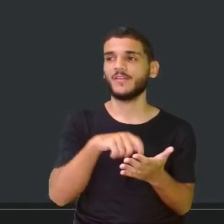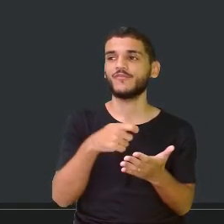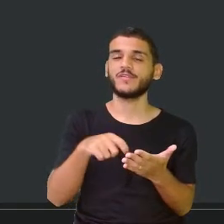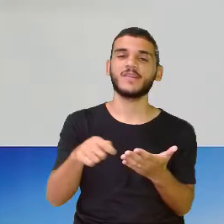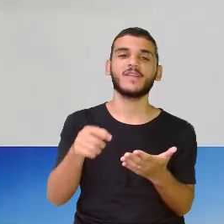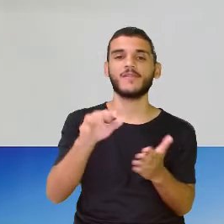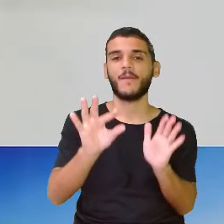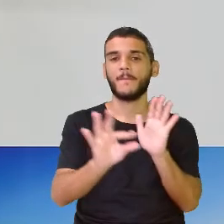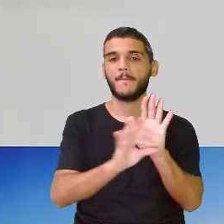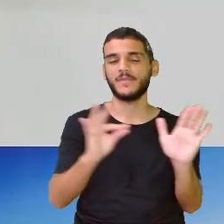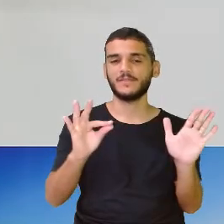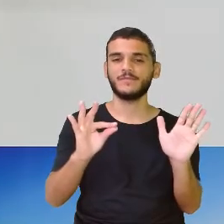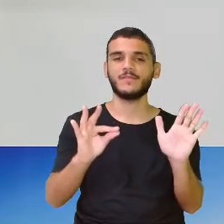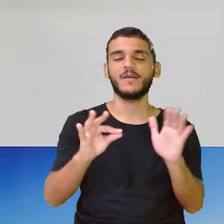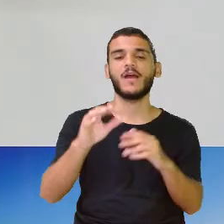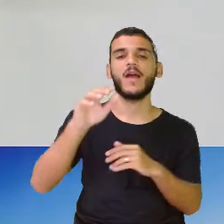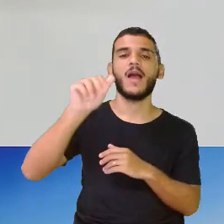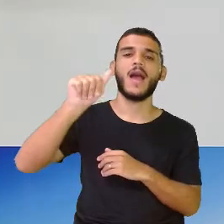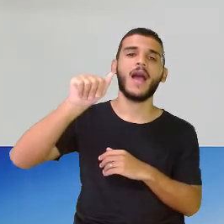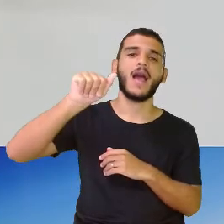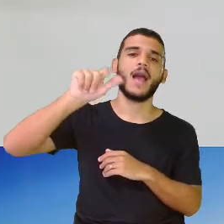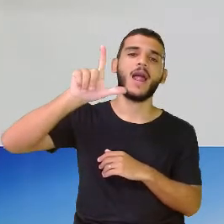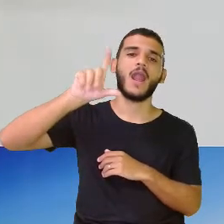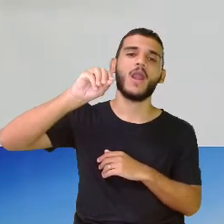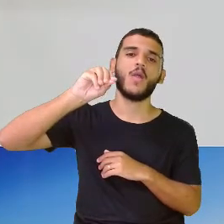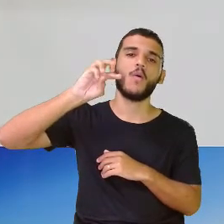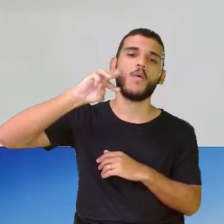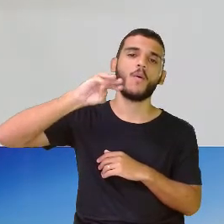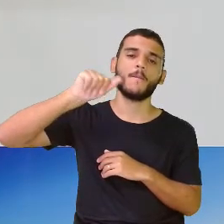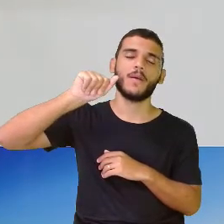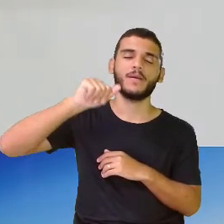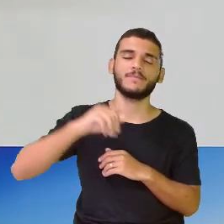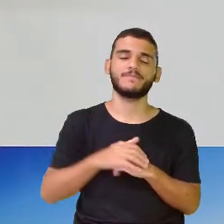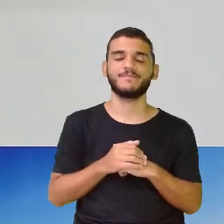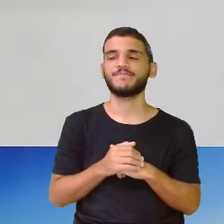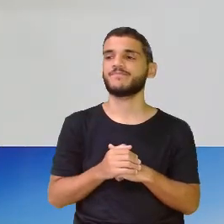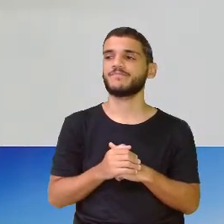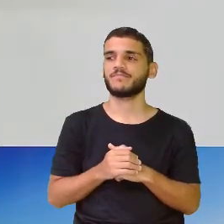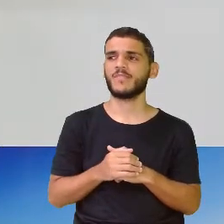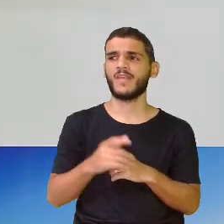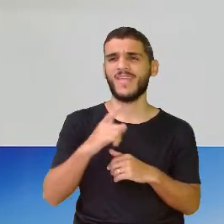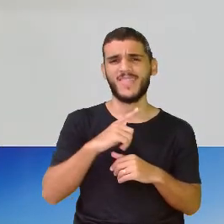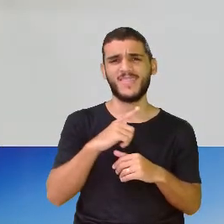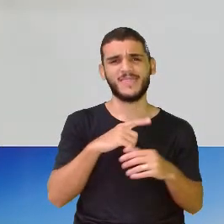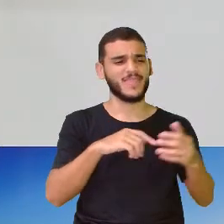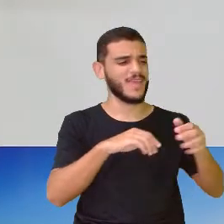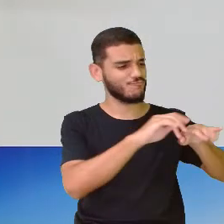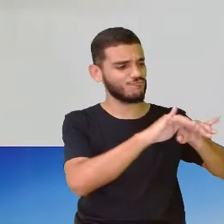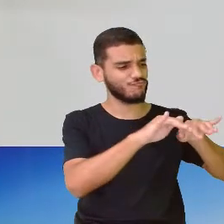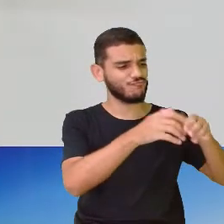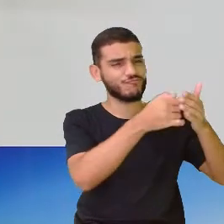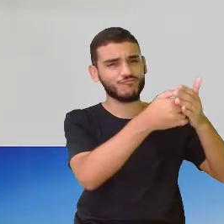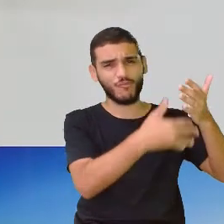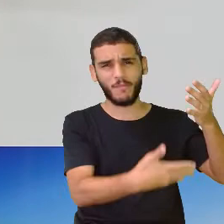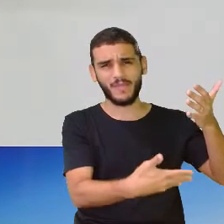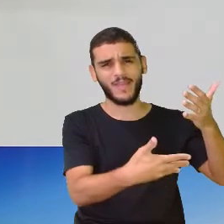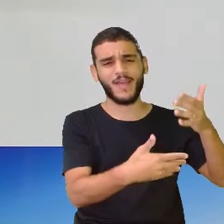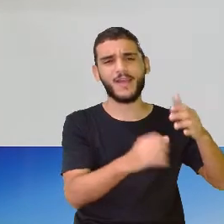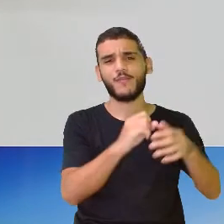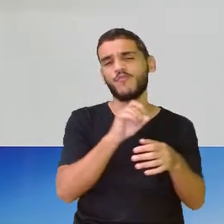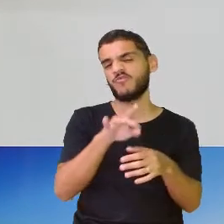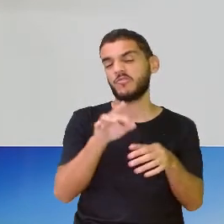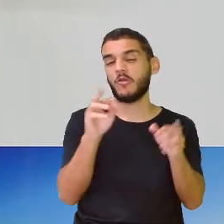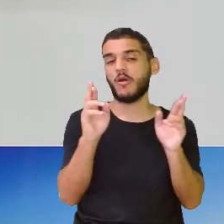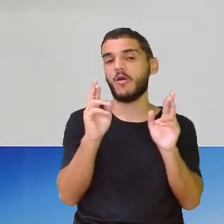gente iniciar a leitura, professora, será que tem algum comentário aí? Ou estão já esperando só para me acompanhar